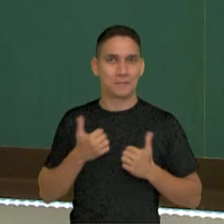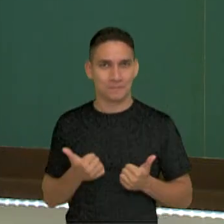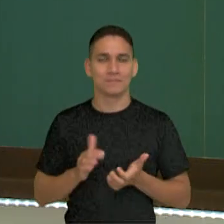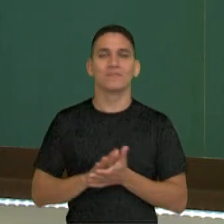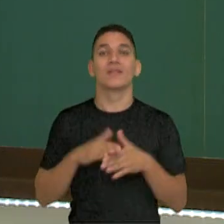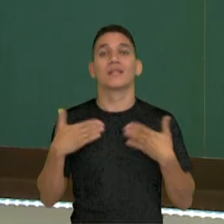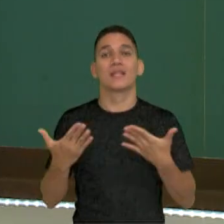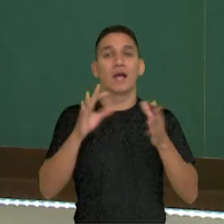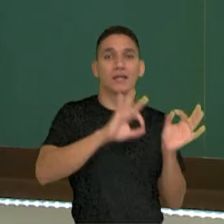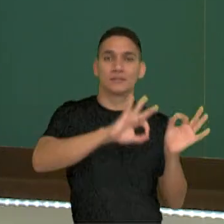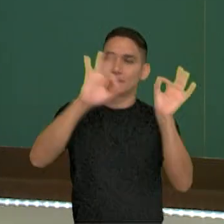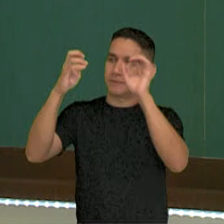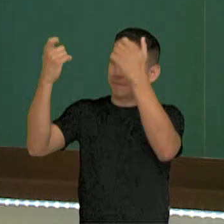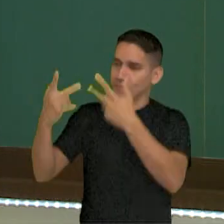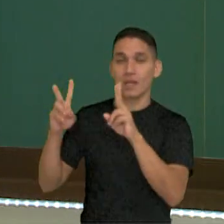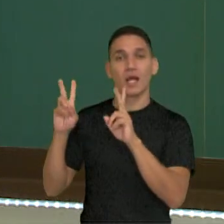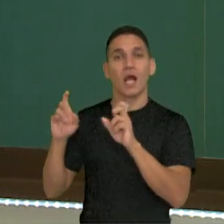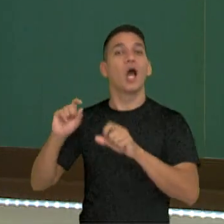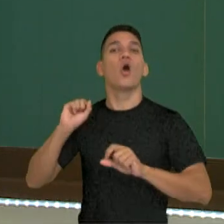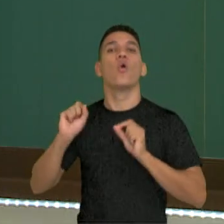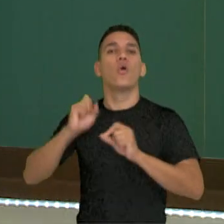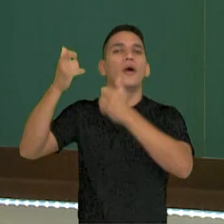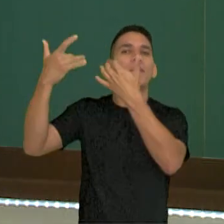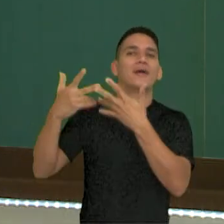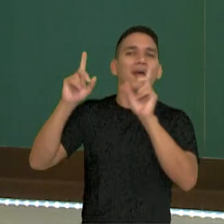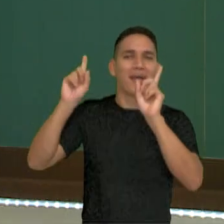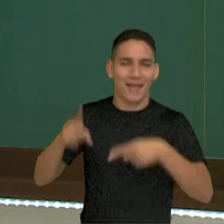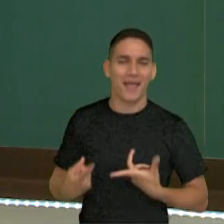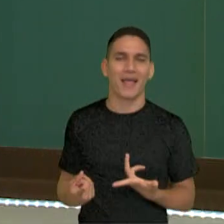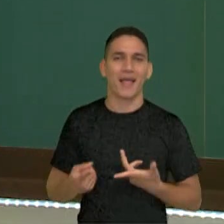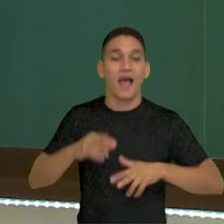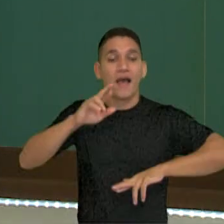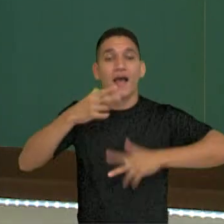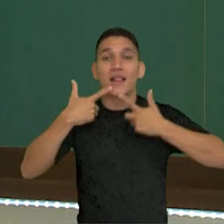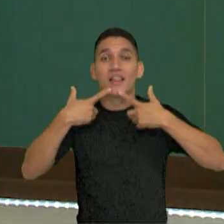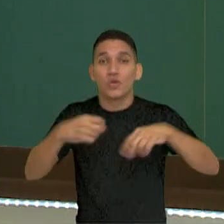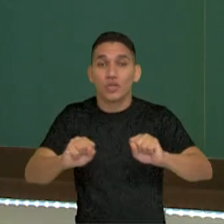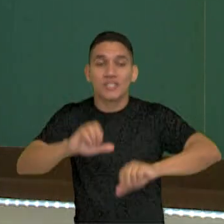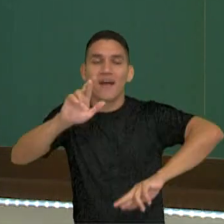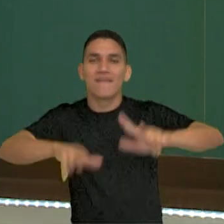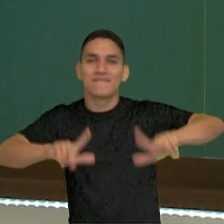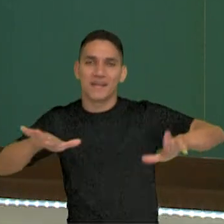nesta aula nós falamos sobre, né, as variações